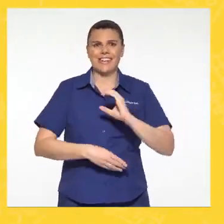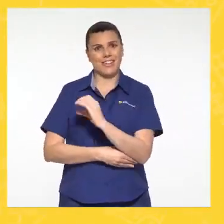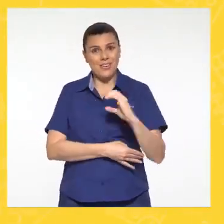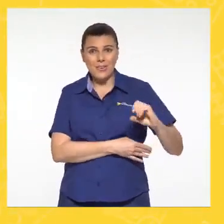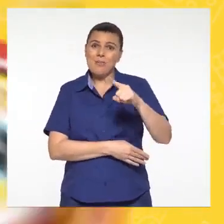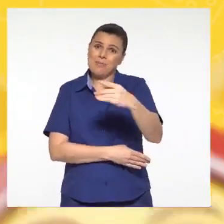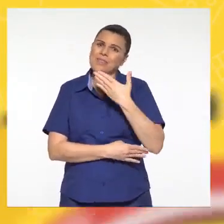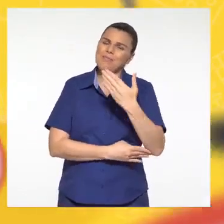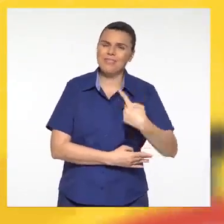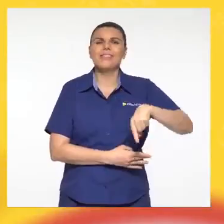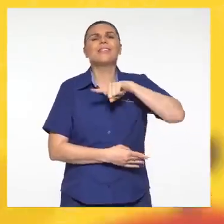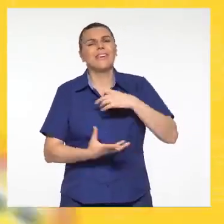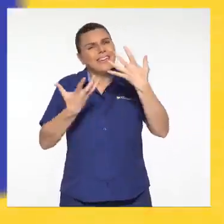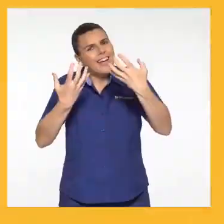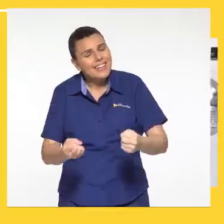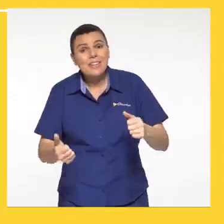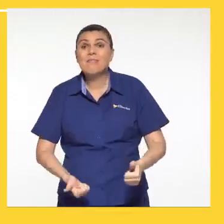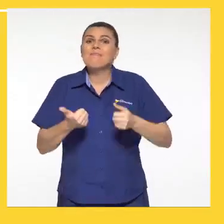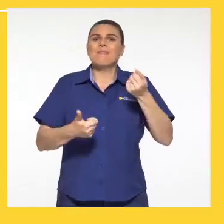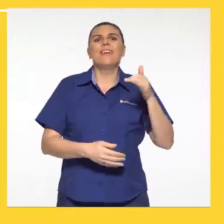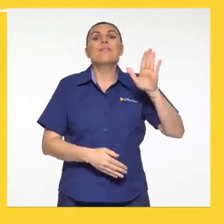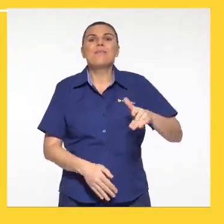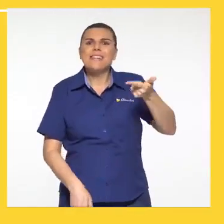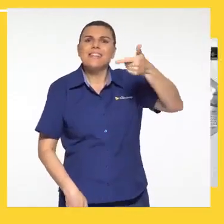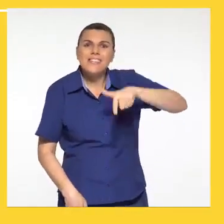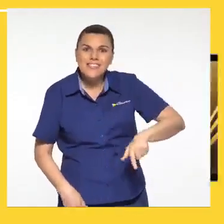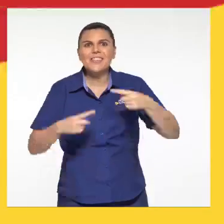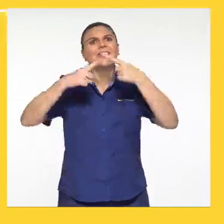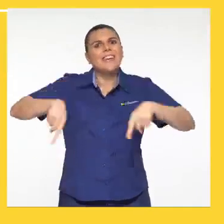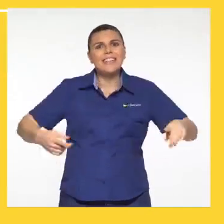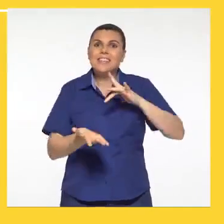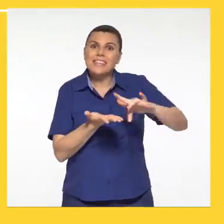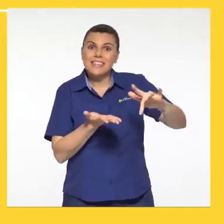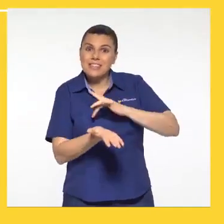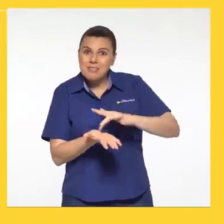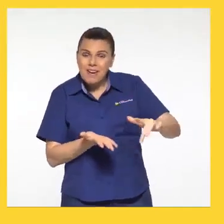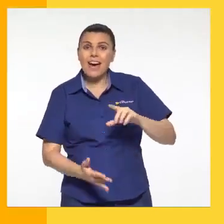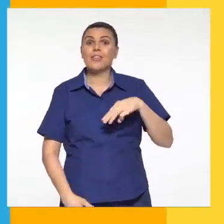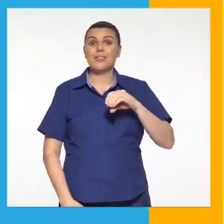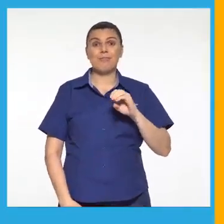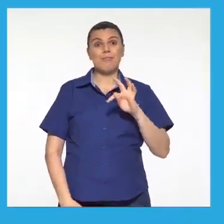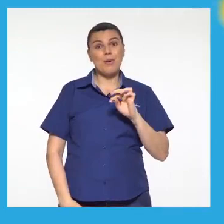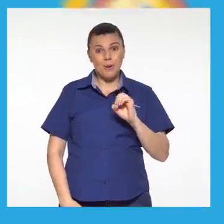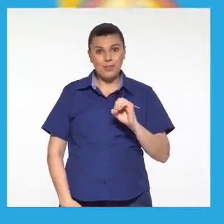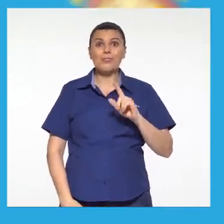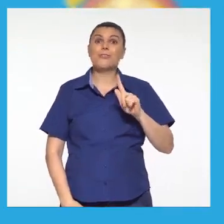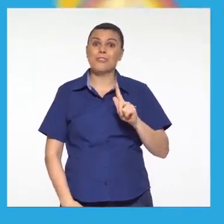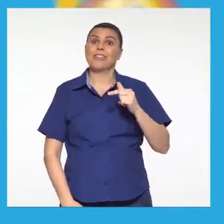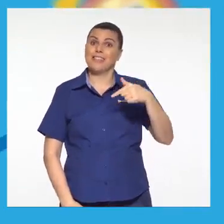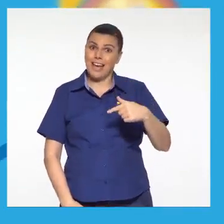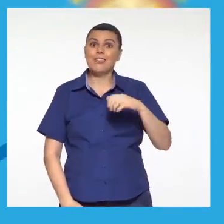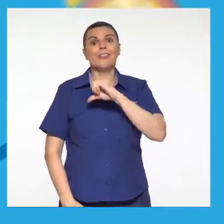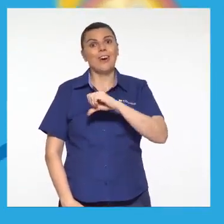Na Colombo! Você pediu e a Colombo atendeu! A maior promoção de todos os tempos está de volta! Lançamento! Moto